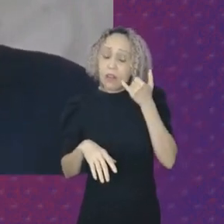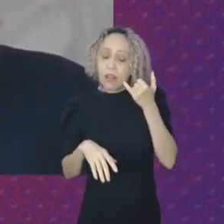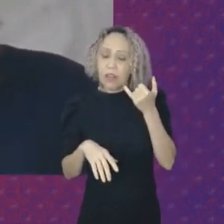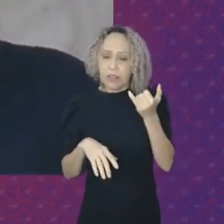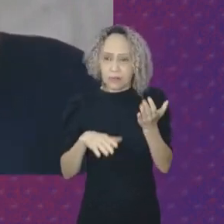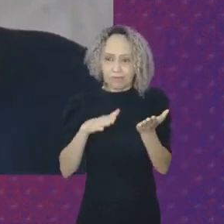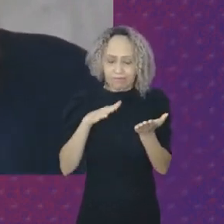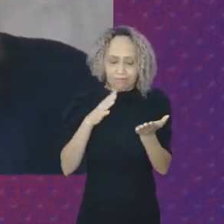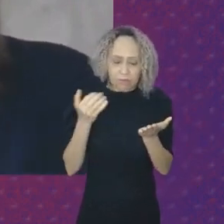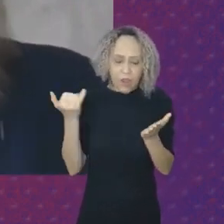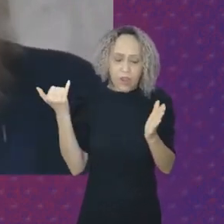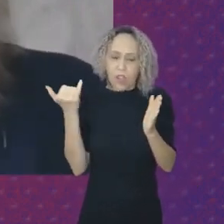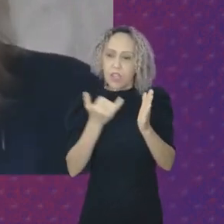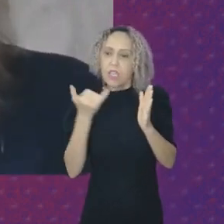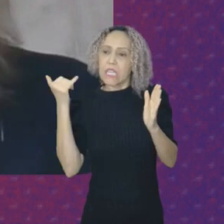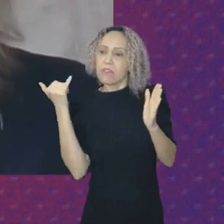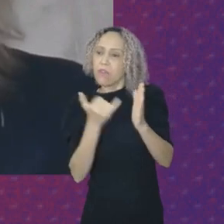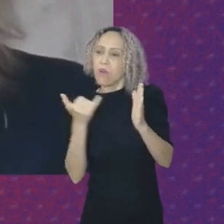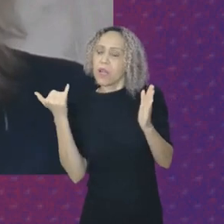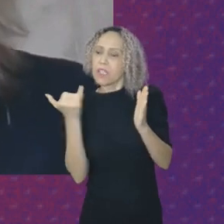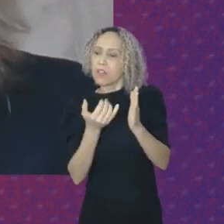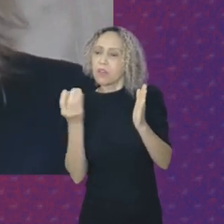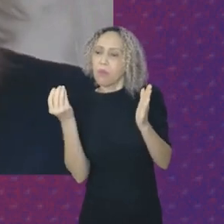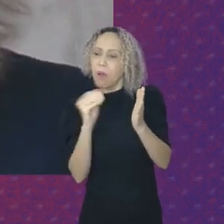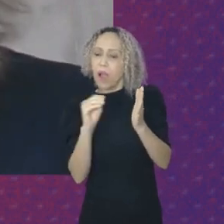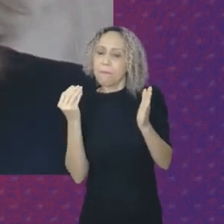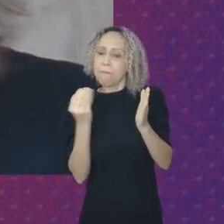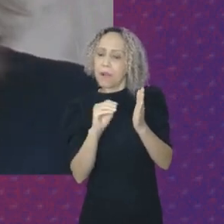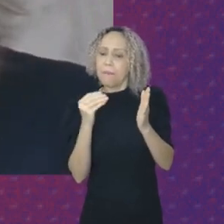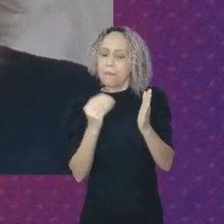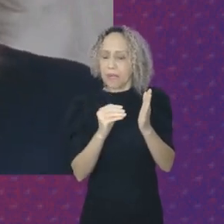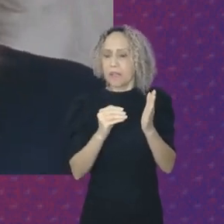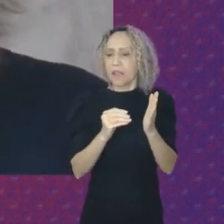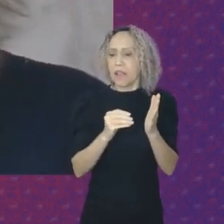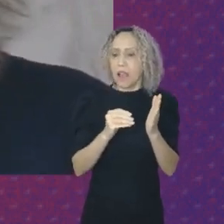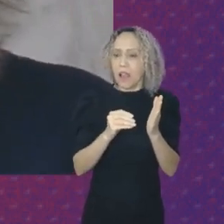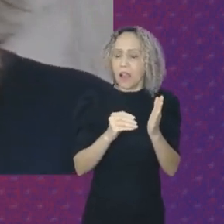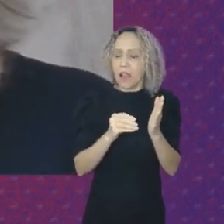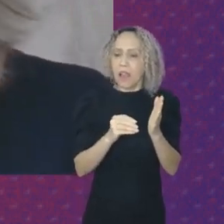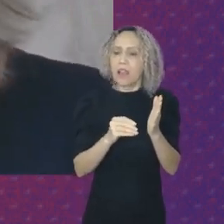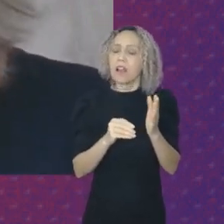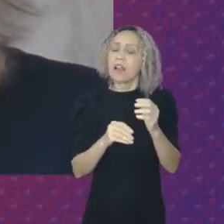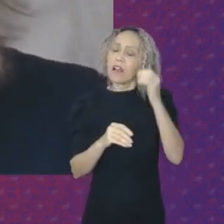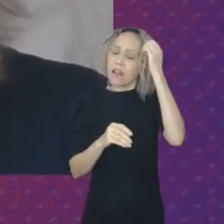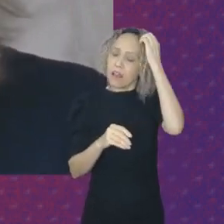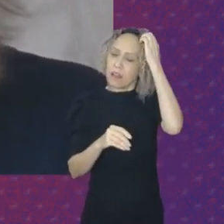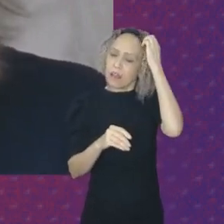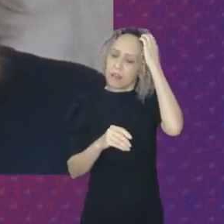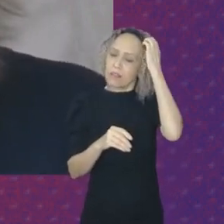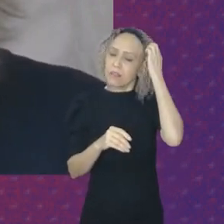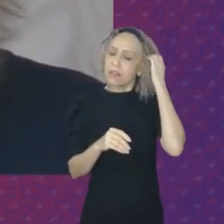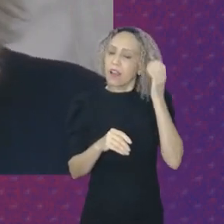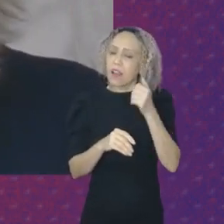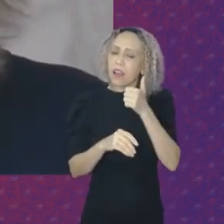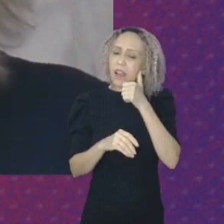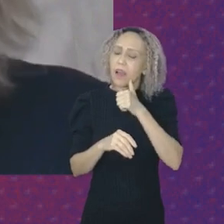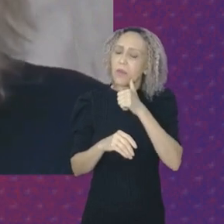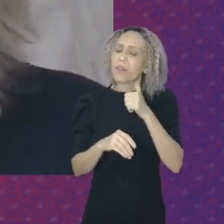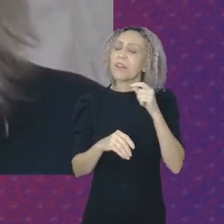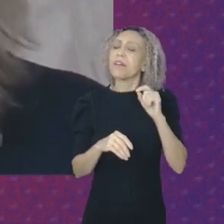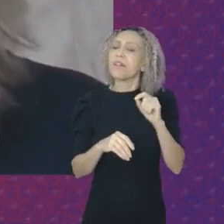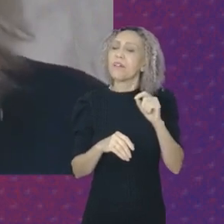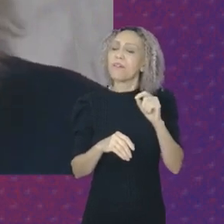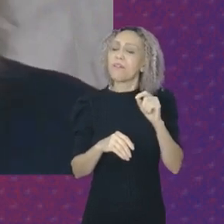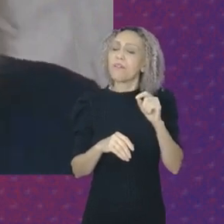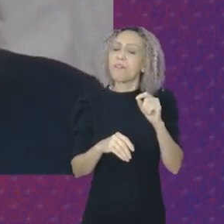saiba e obtenha informações no 180 sobre o que é aquela situação que ela está vivendo, que aquilo